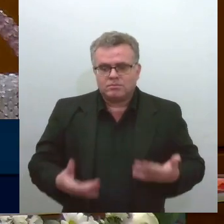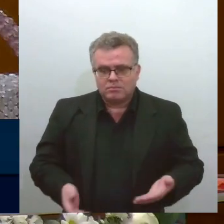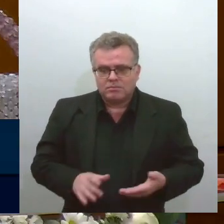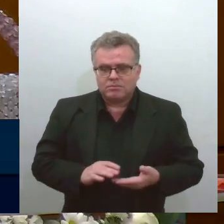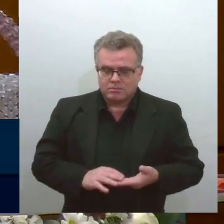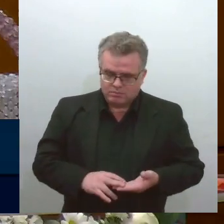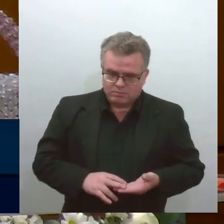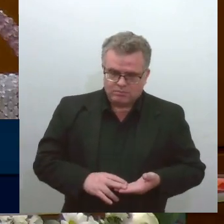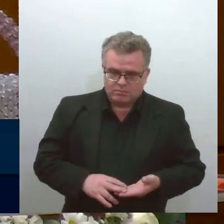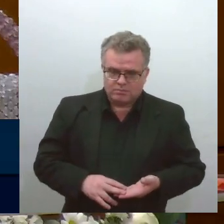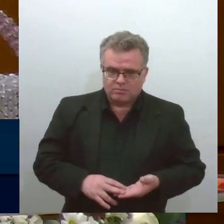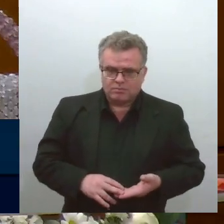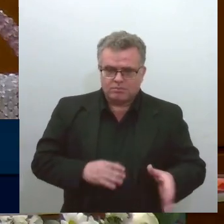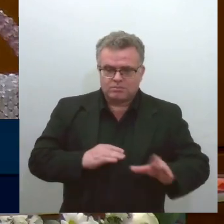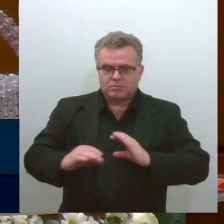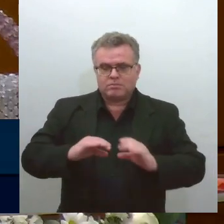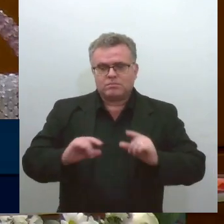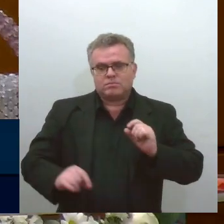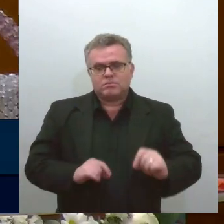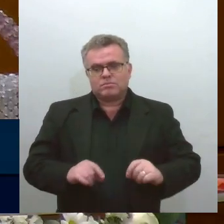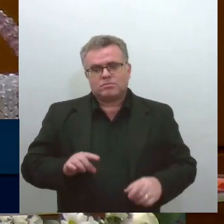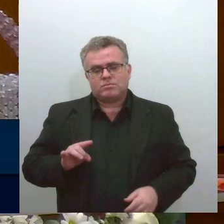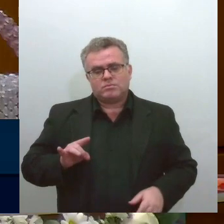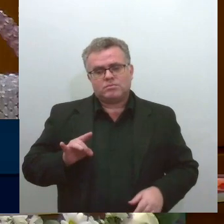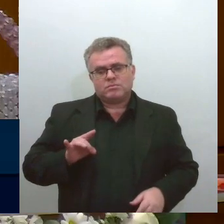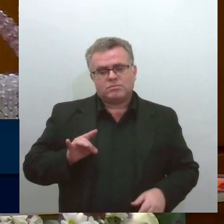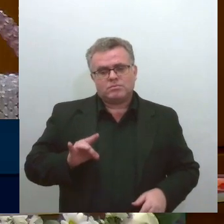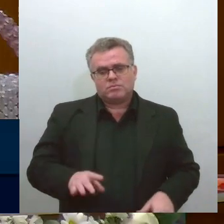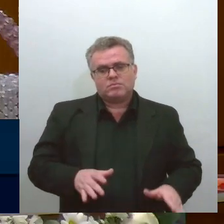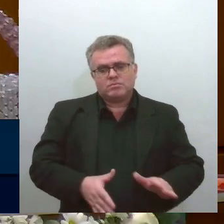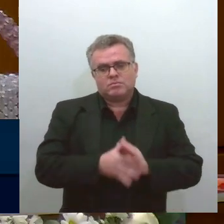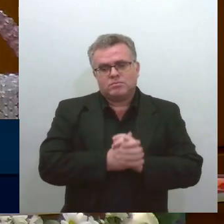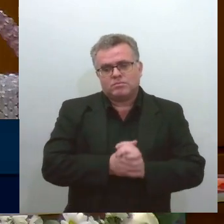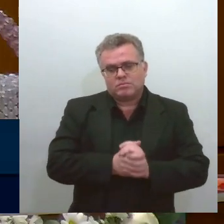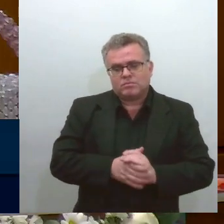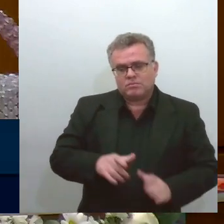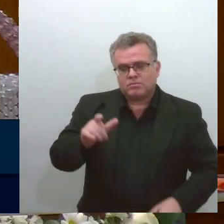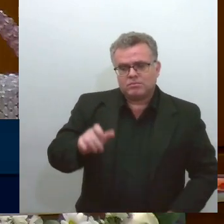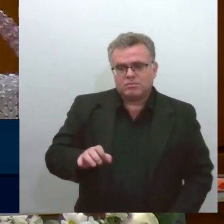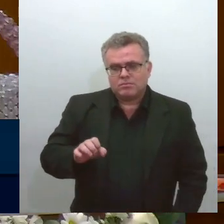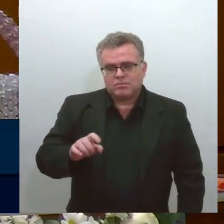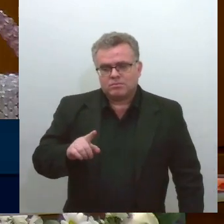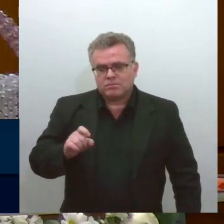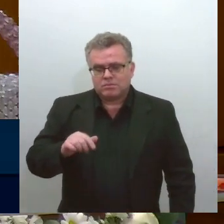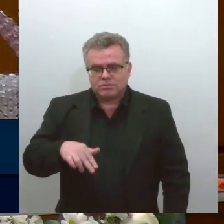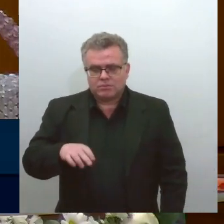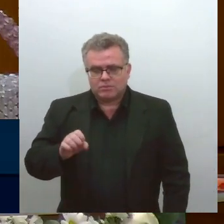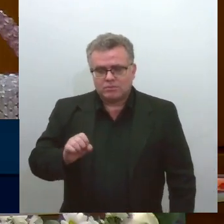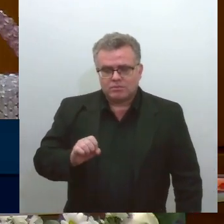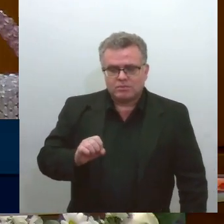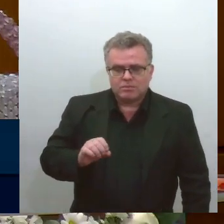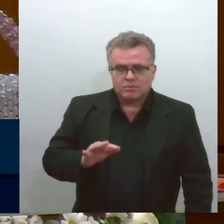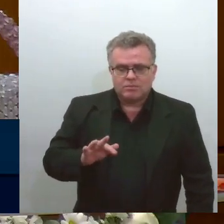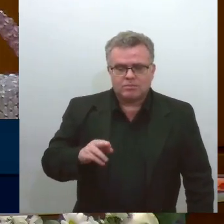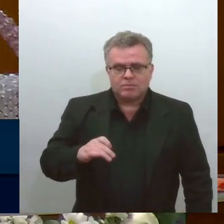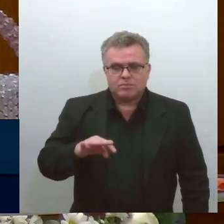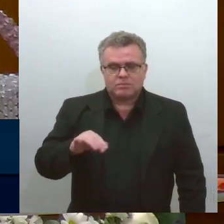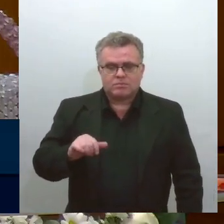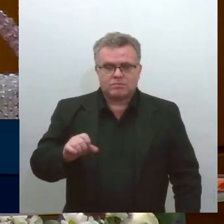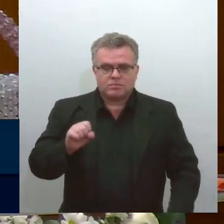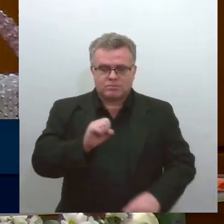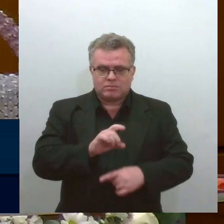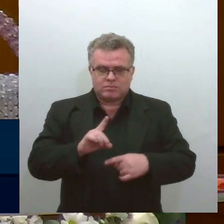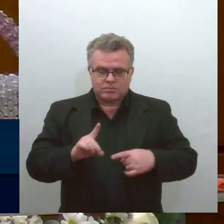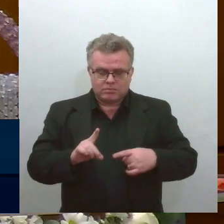saudar o jornalista Edelso Freitas, que é lá de Simão Dias, né, da Rádio Tropical. Parabéns, que está